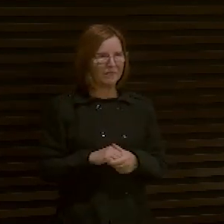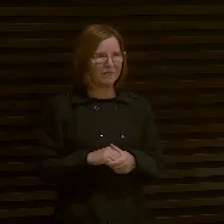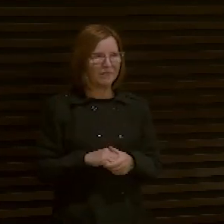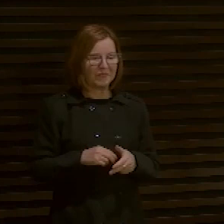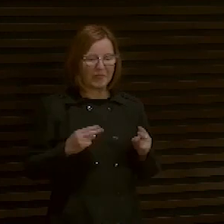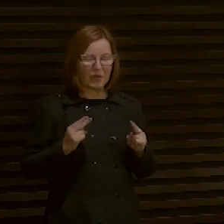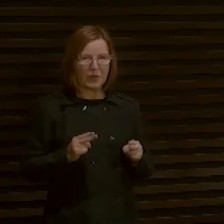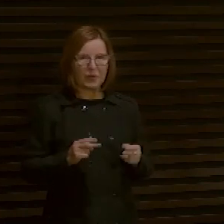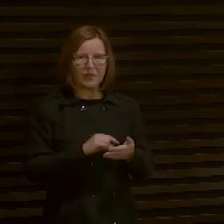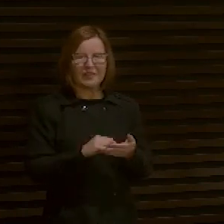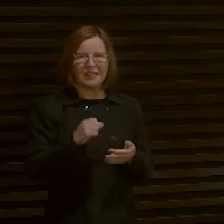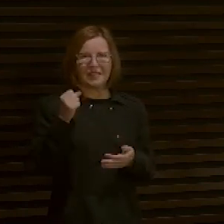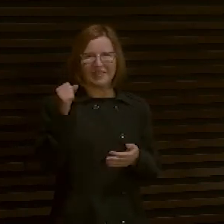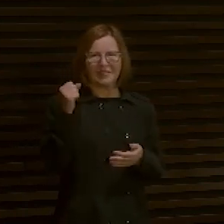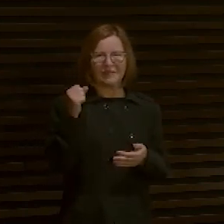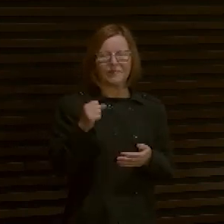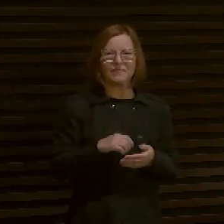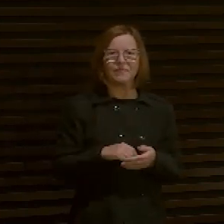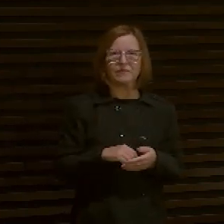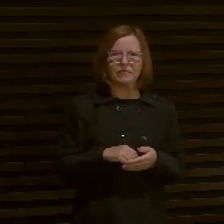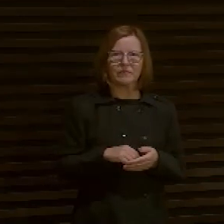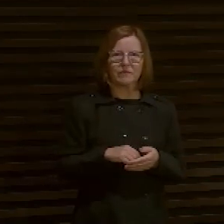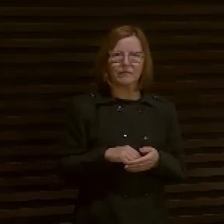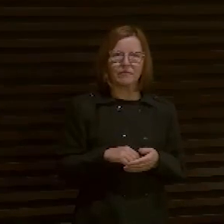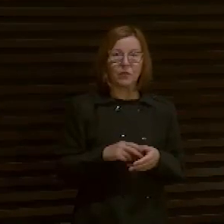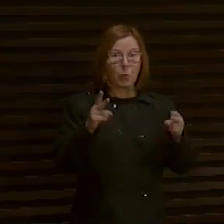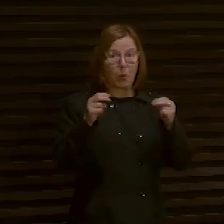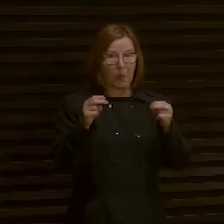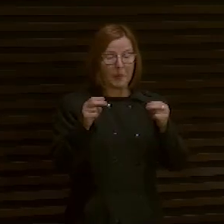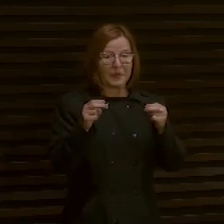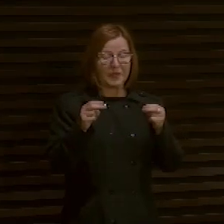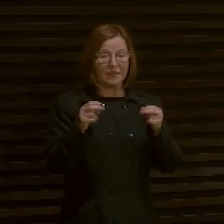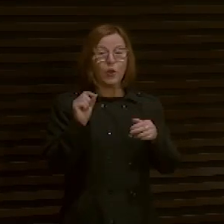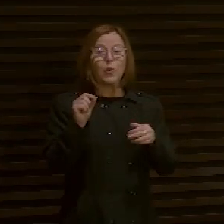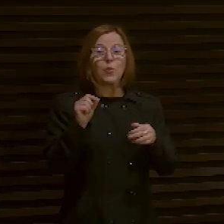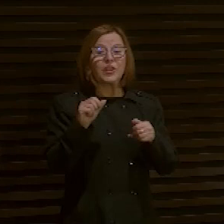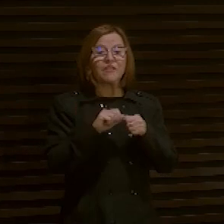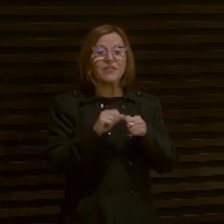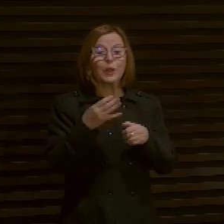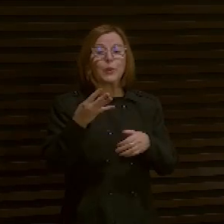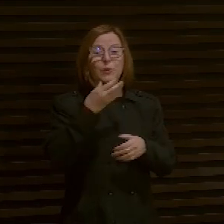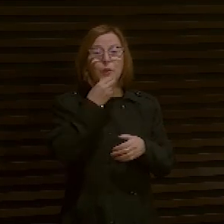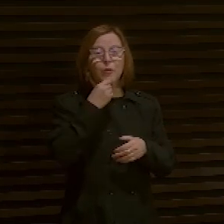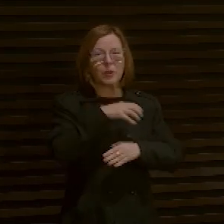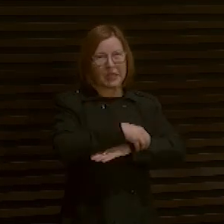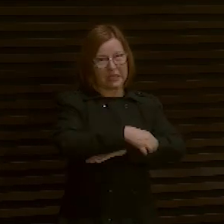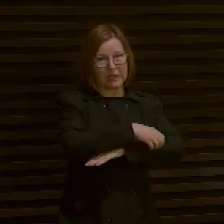Continuando ali no versículo 8. Olha como os leprosos agiram. Olha como eles agiram diante dessa situação.